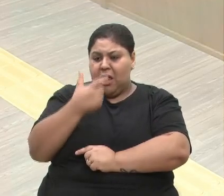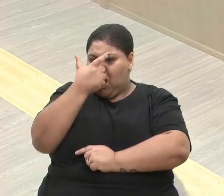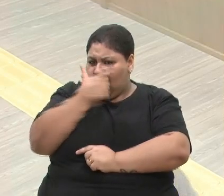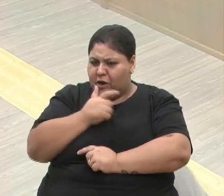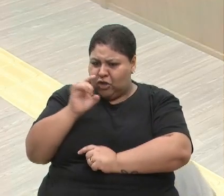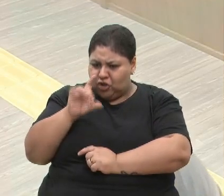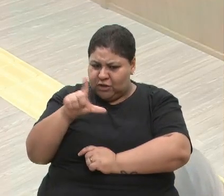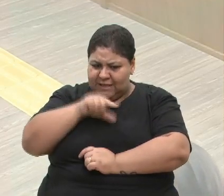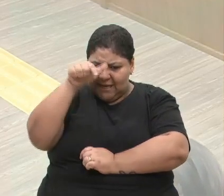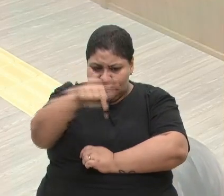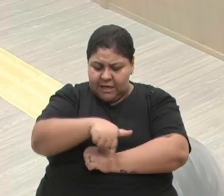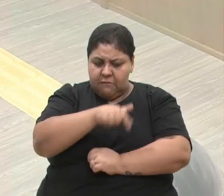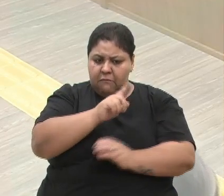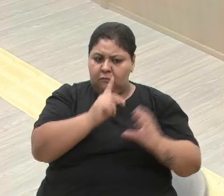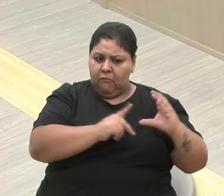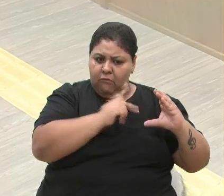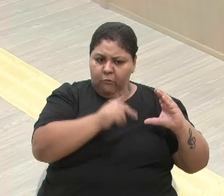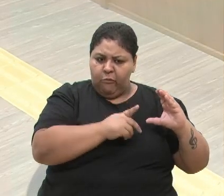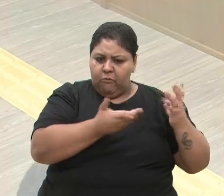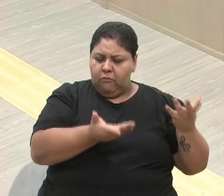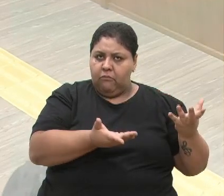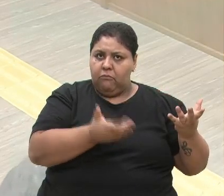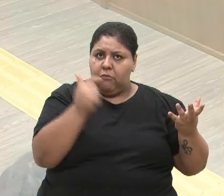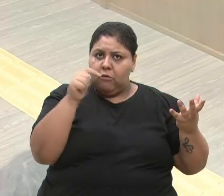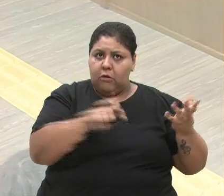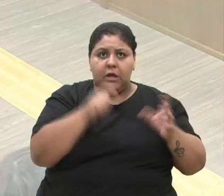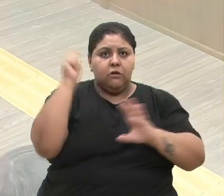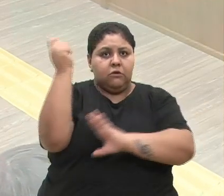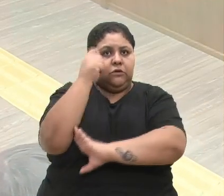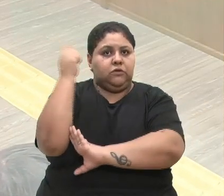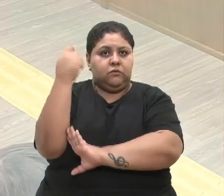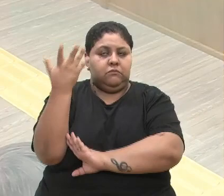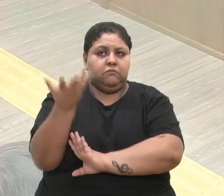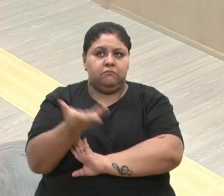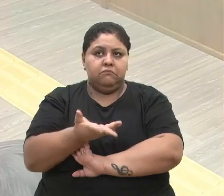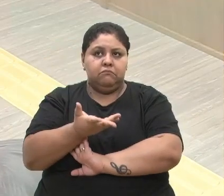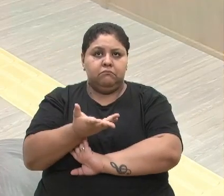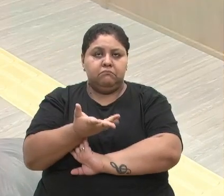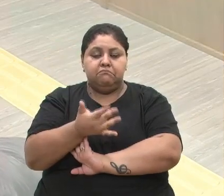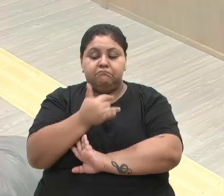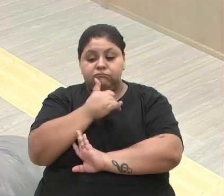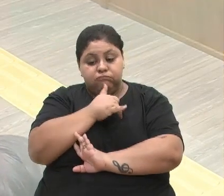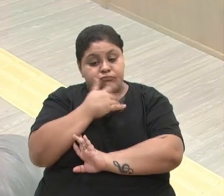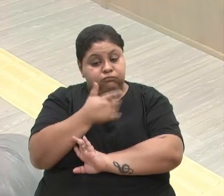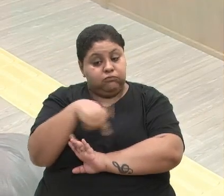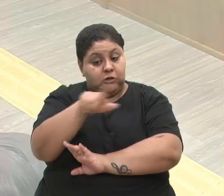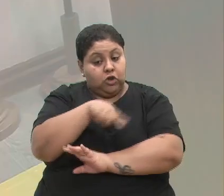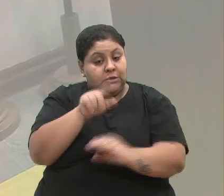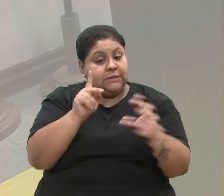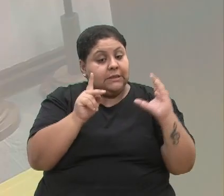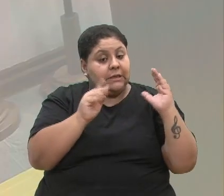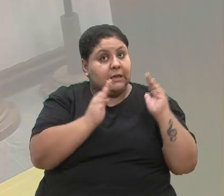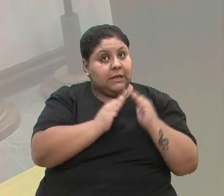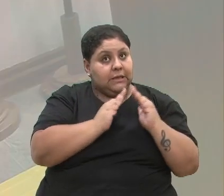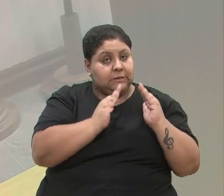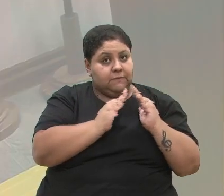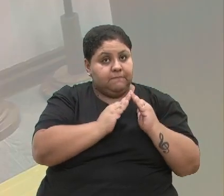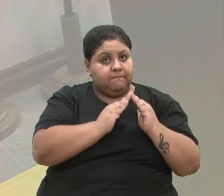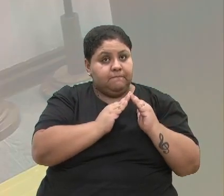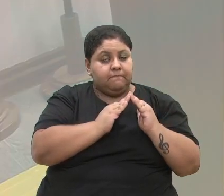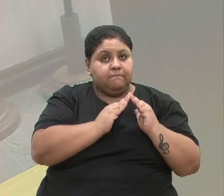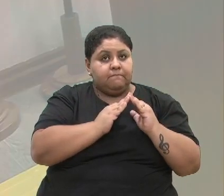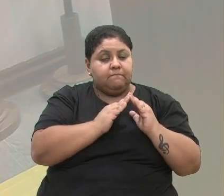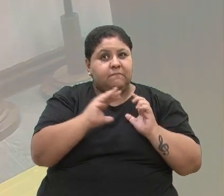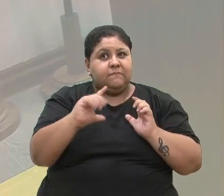existe nessa casa legislativa aqui no Rio Grande do Sul. Infelizmente, a nossa casa, aqui,